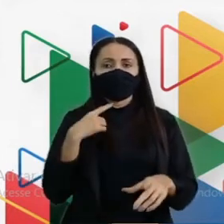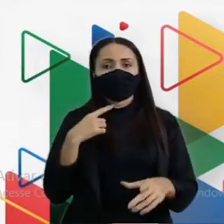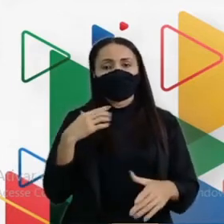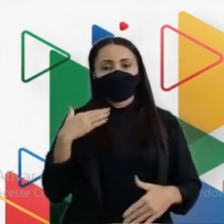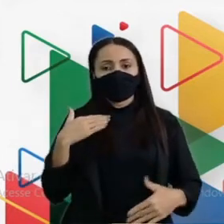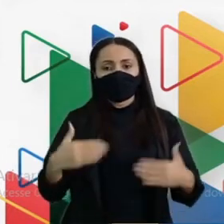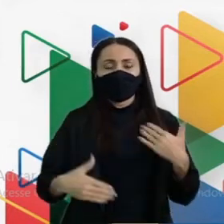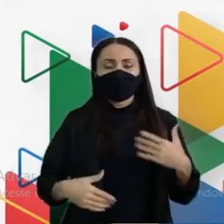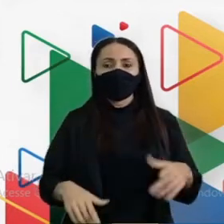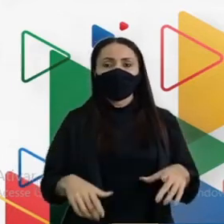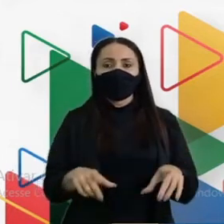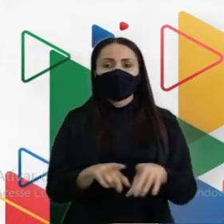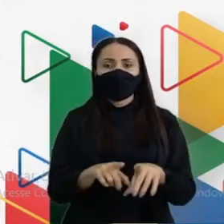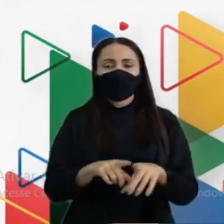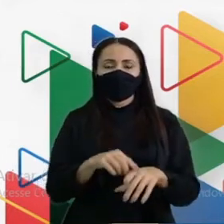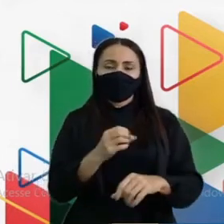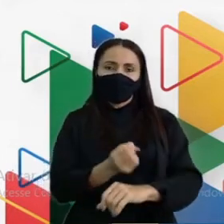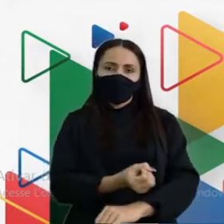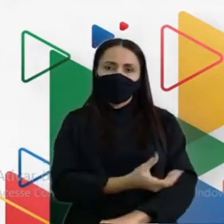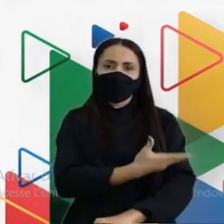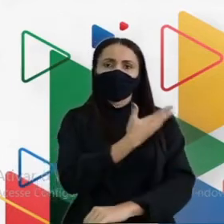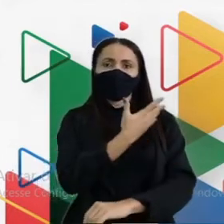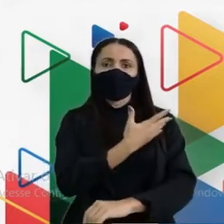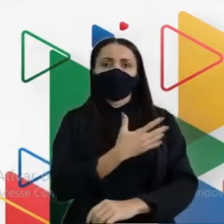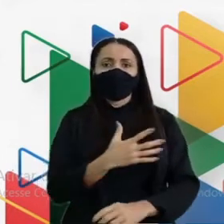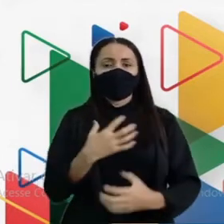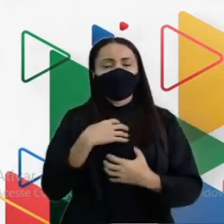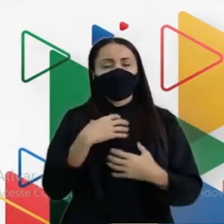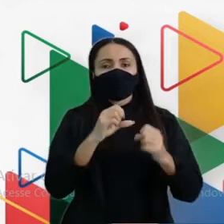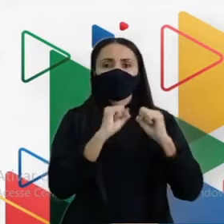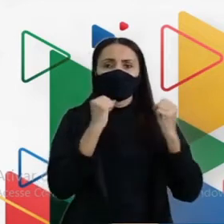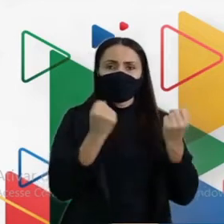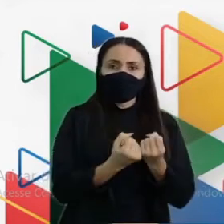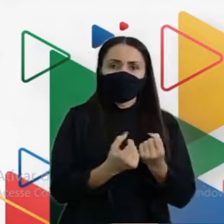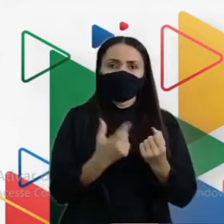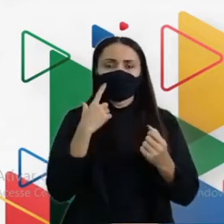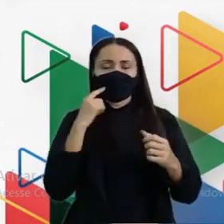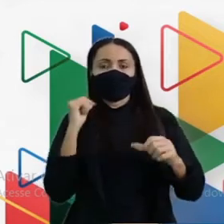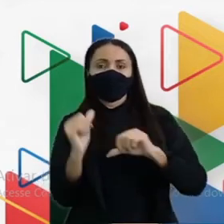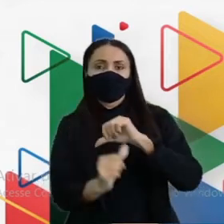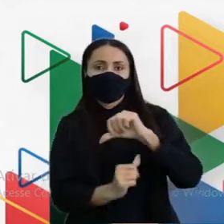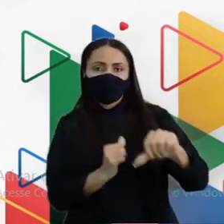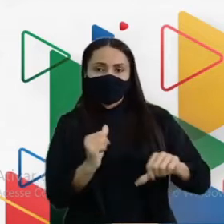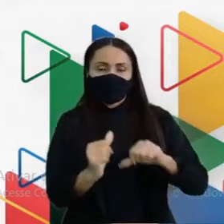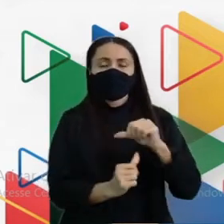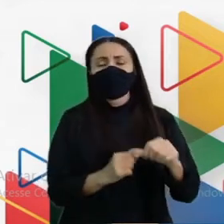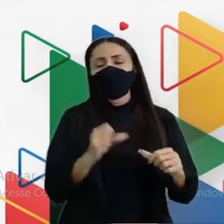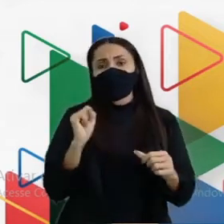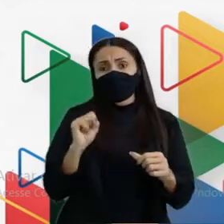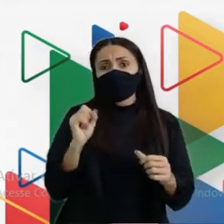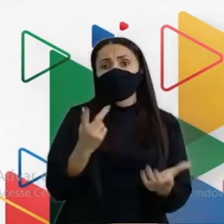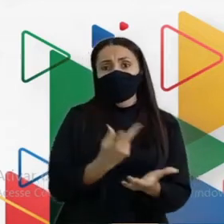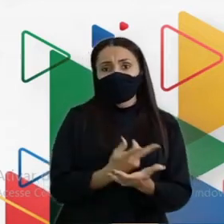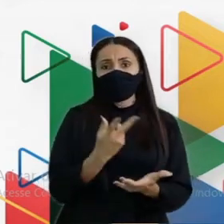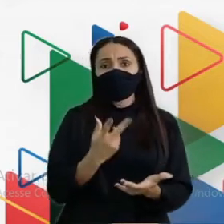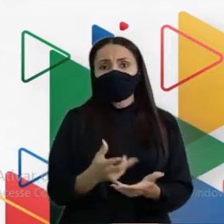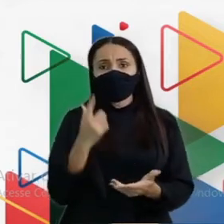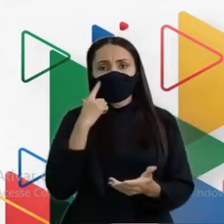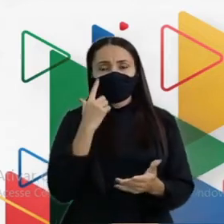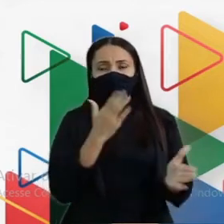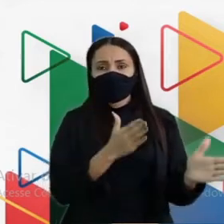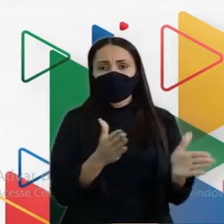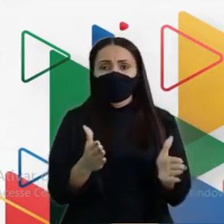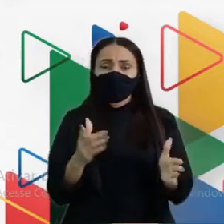física, quanto emocional, quanto social. Então há uma mudança realmente brusca, de situações que